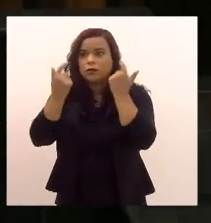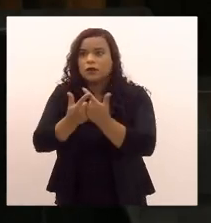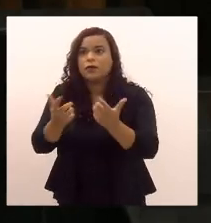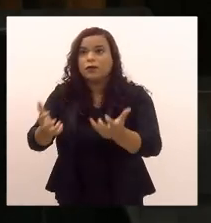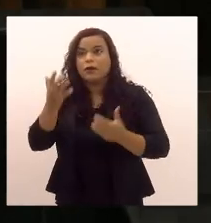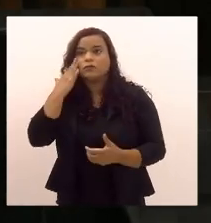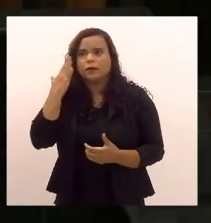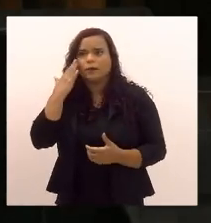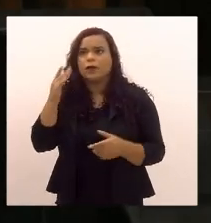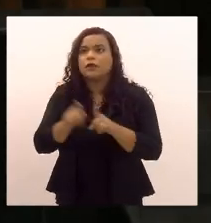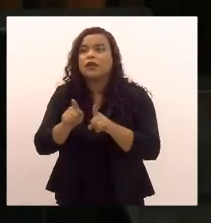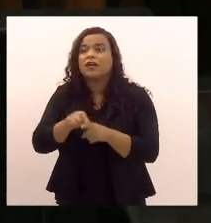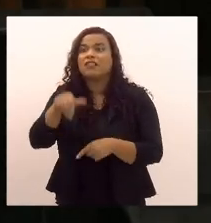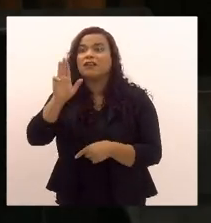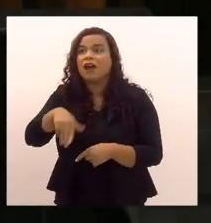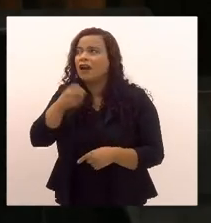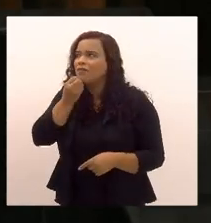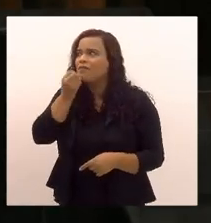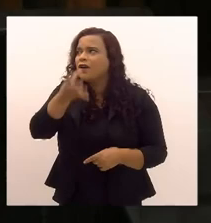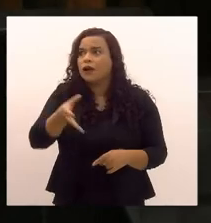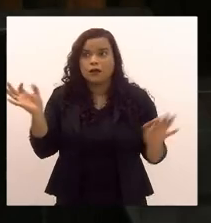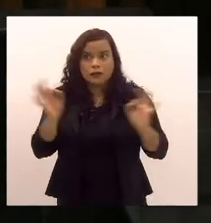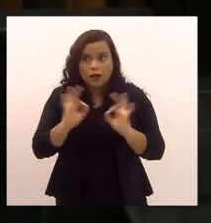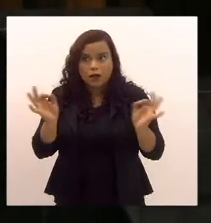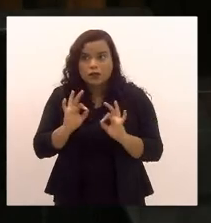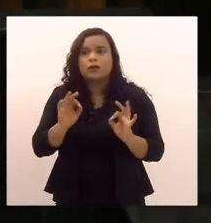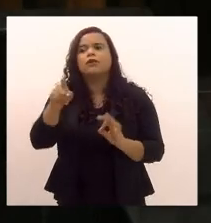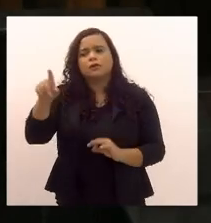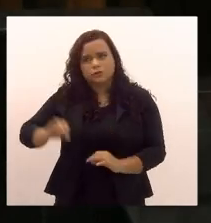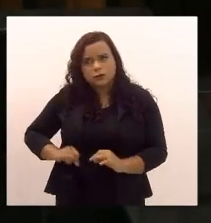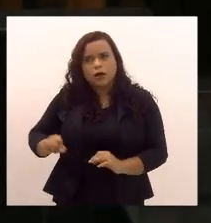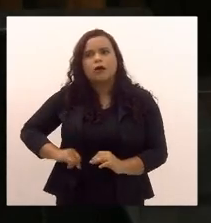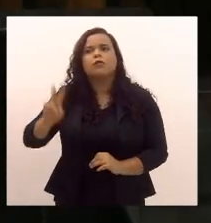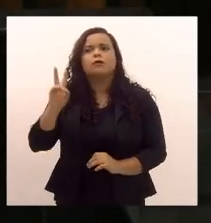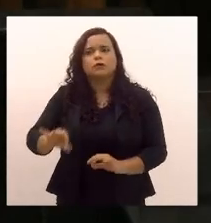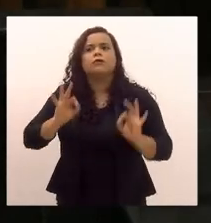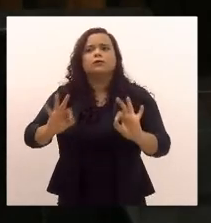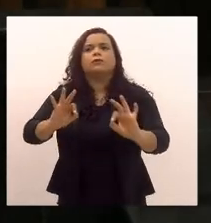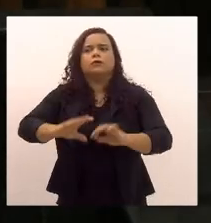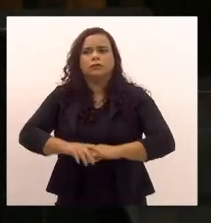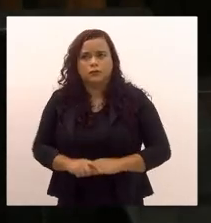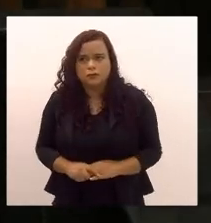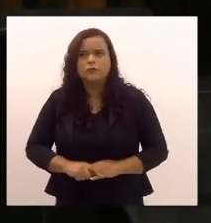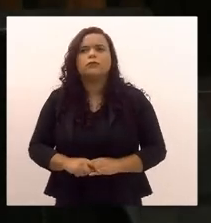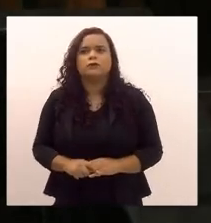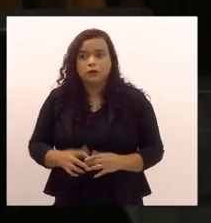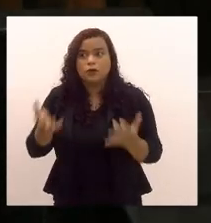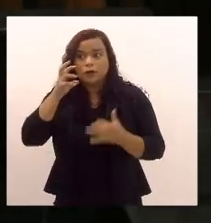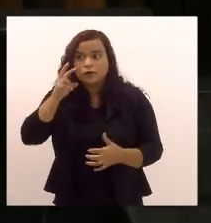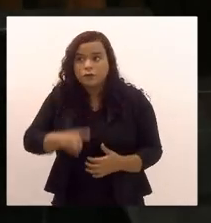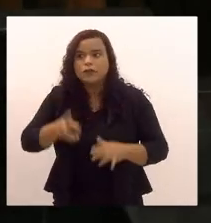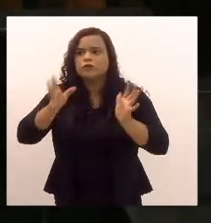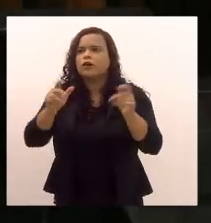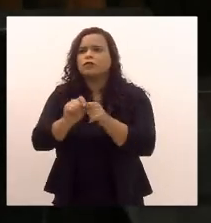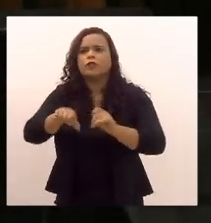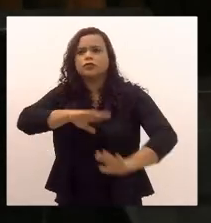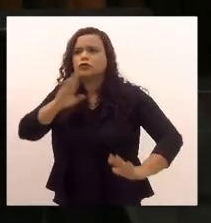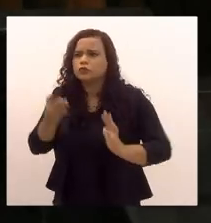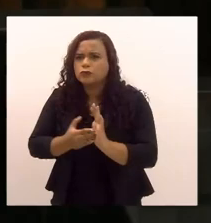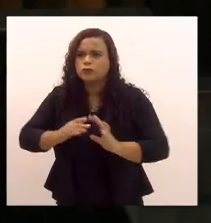daquele que não me informar o que eu vou pedir e eu quero ver já fizeram de tudo